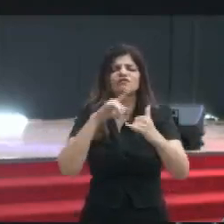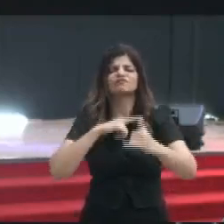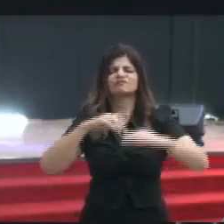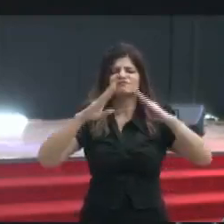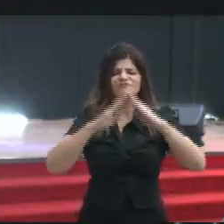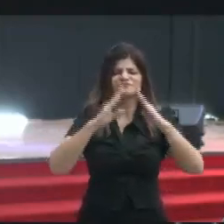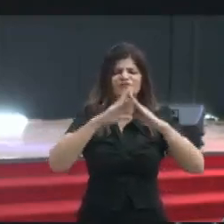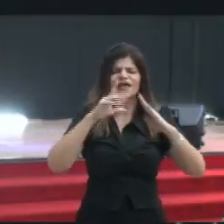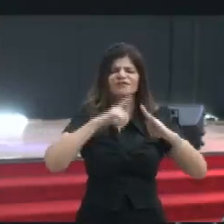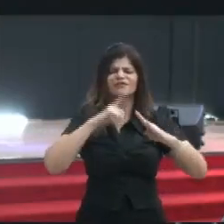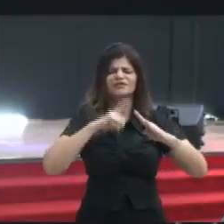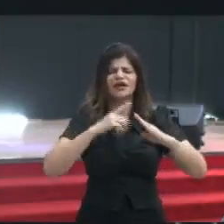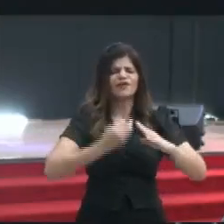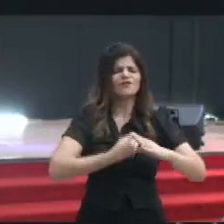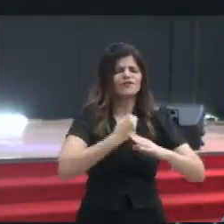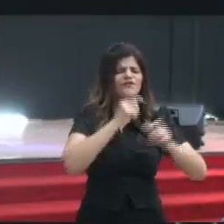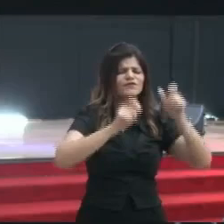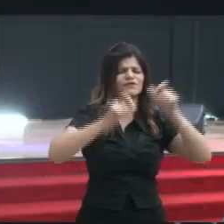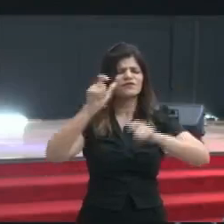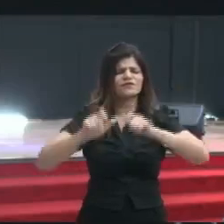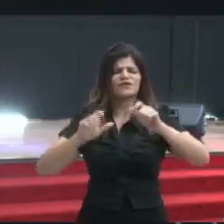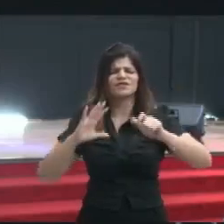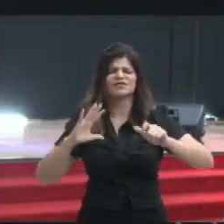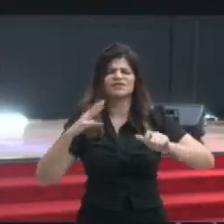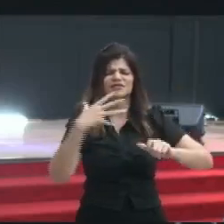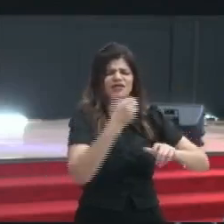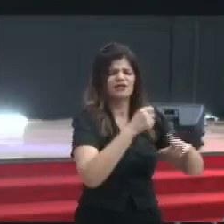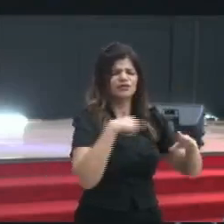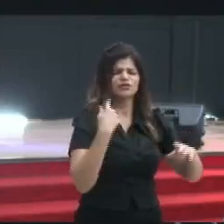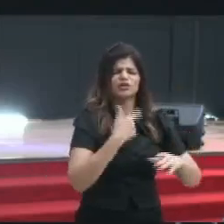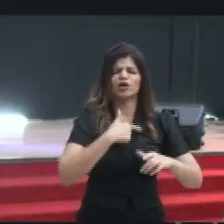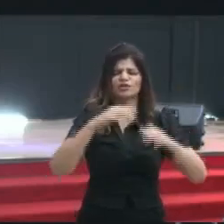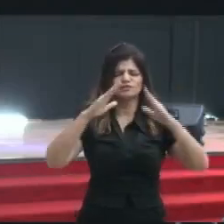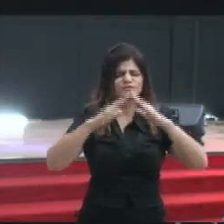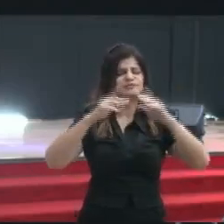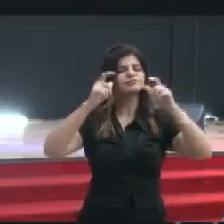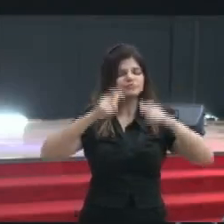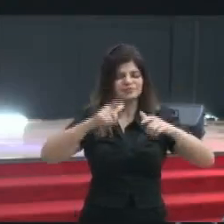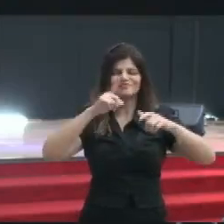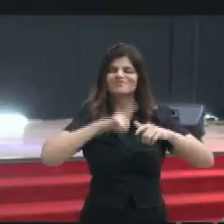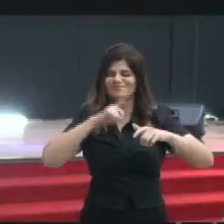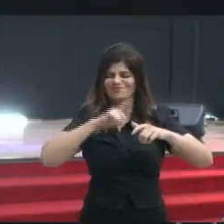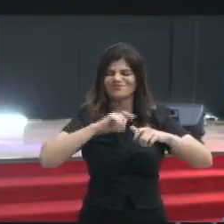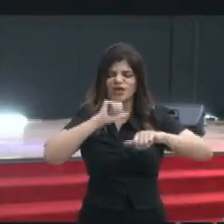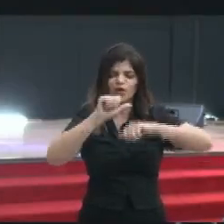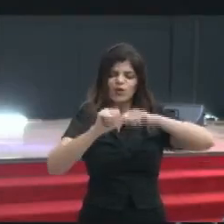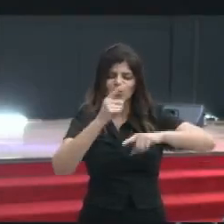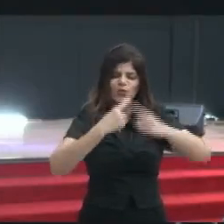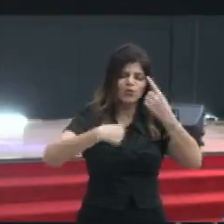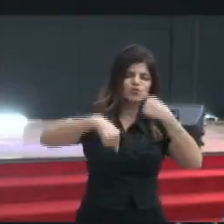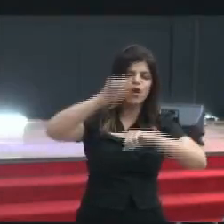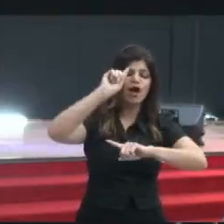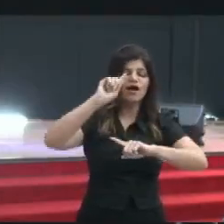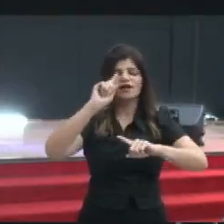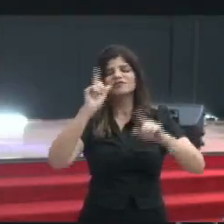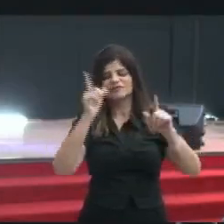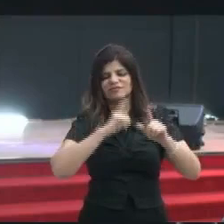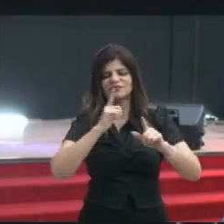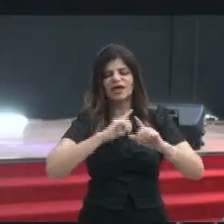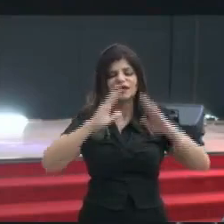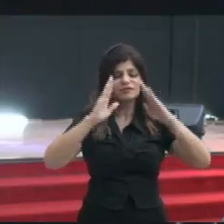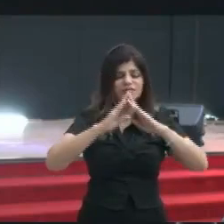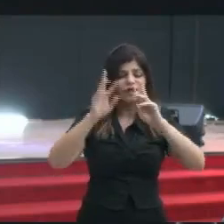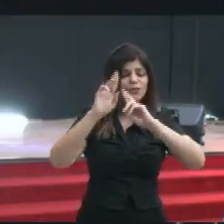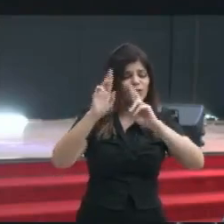lugar onde vidas sejam salvas, que a nossa casa seja um lugar onde o avivamento aconteça, que a nossa casa seja